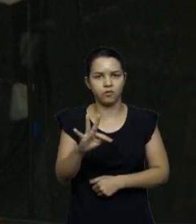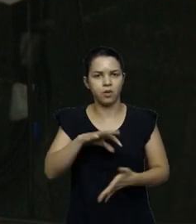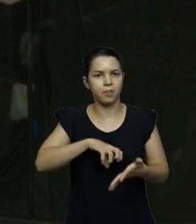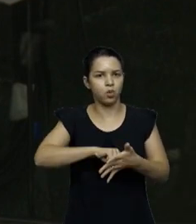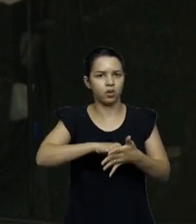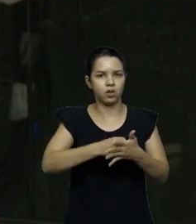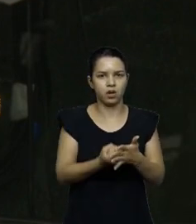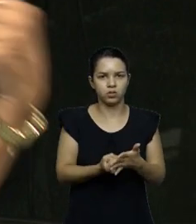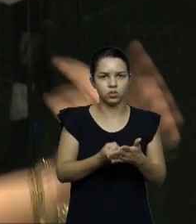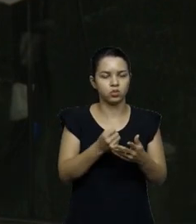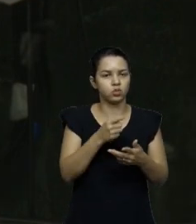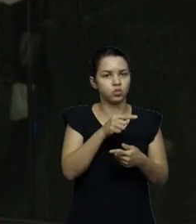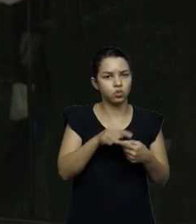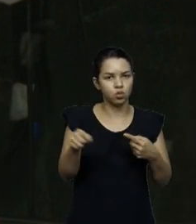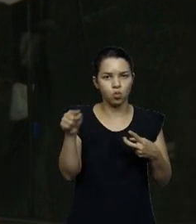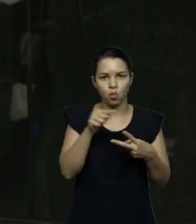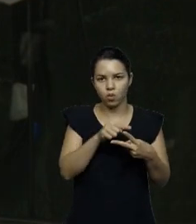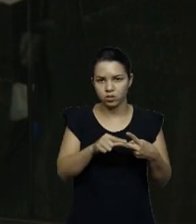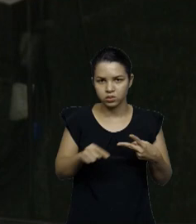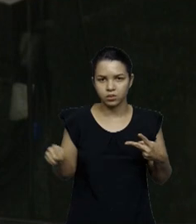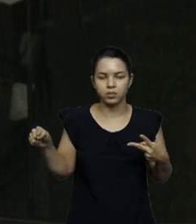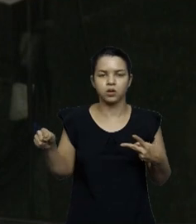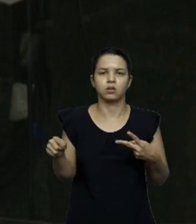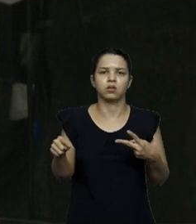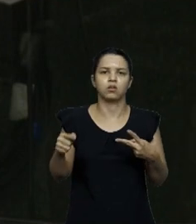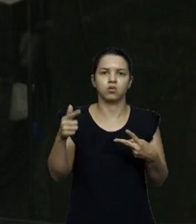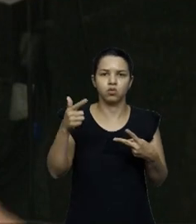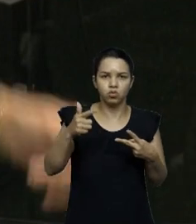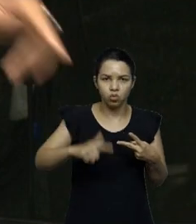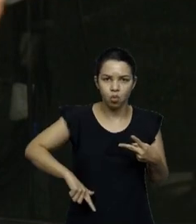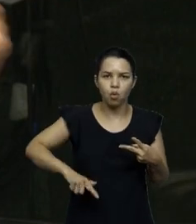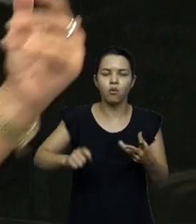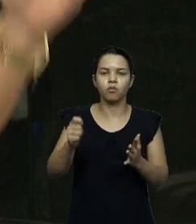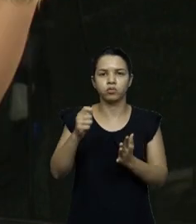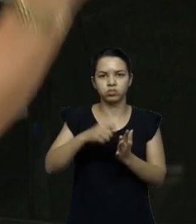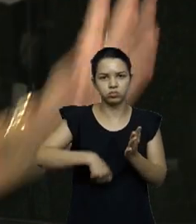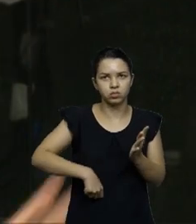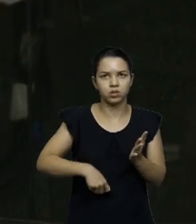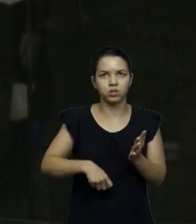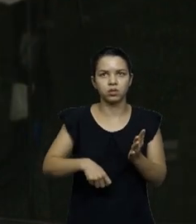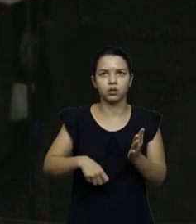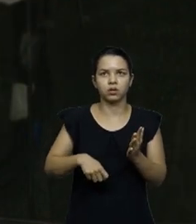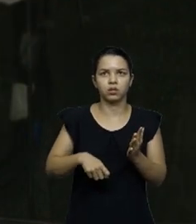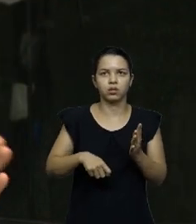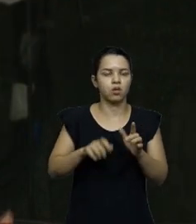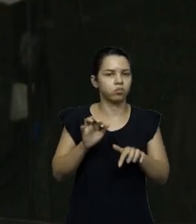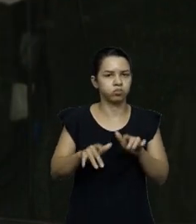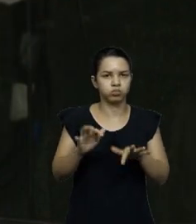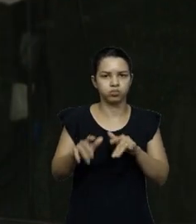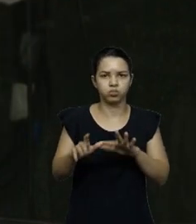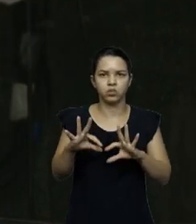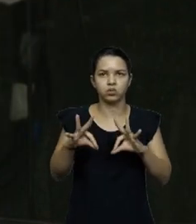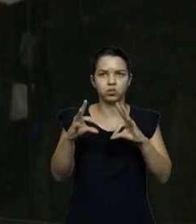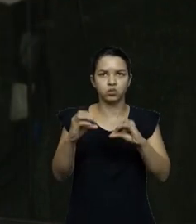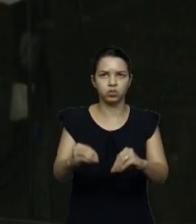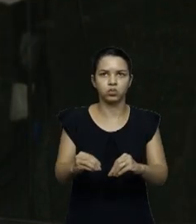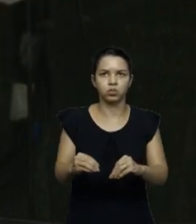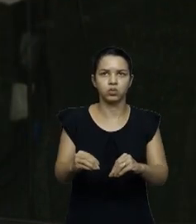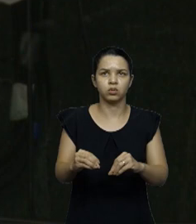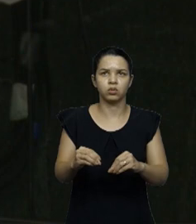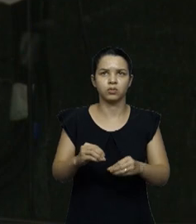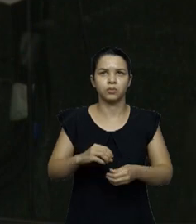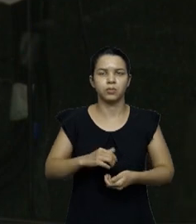para tentar entrar numa chamada de novo para ser chamado escrevi em tudo que o imaginava que eu podia ser chamada